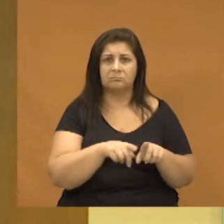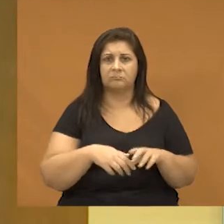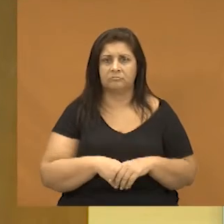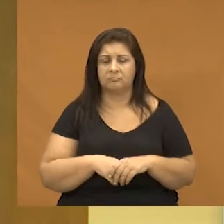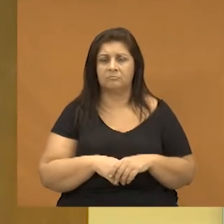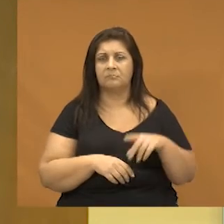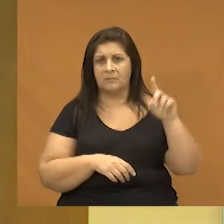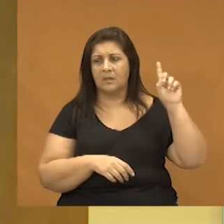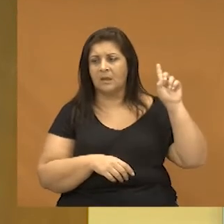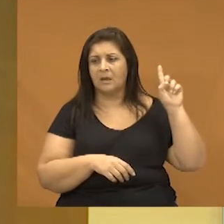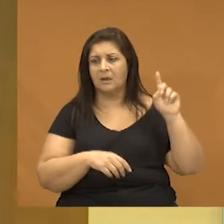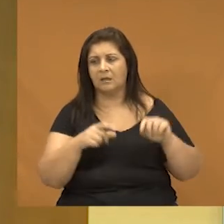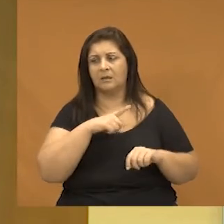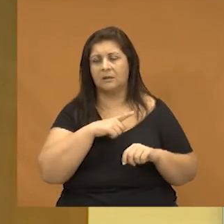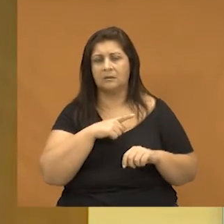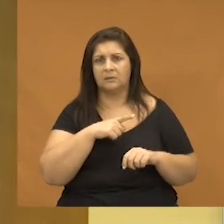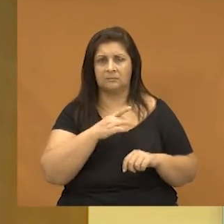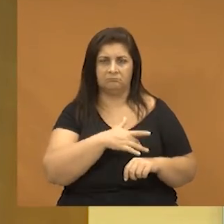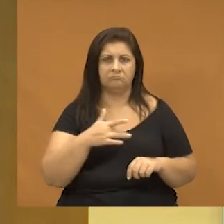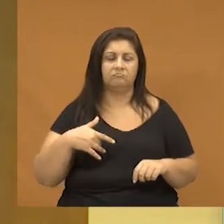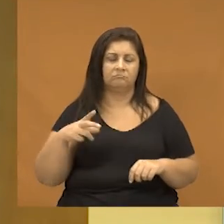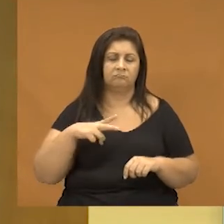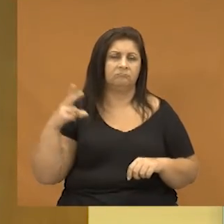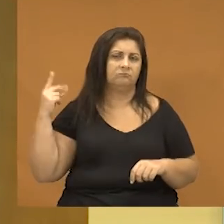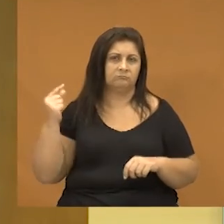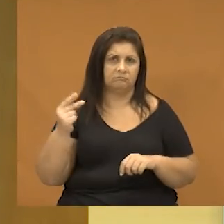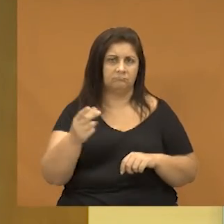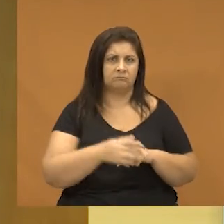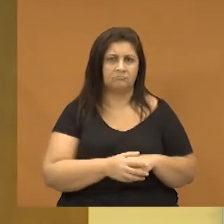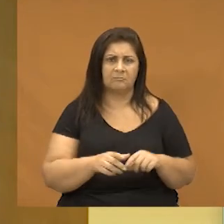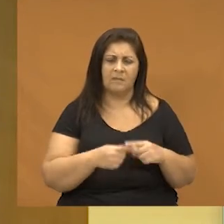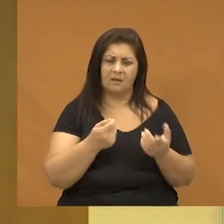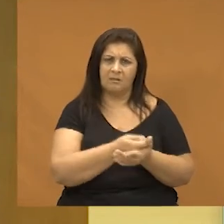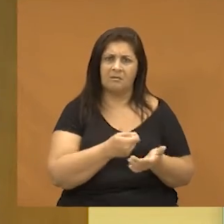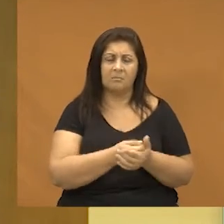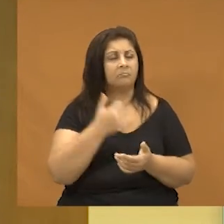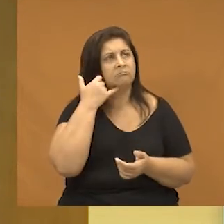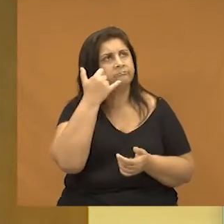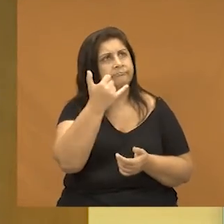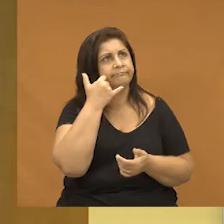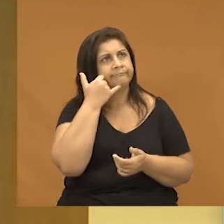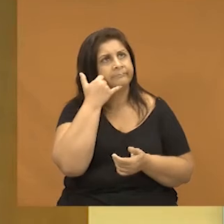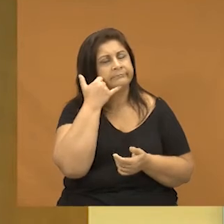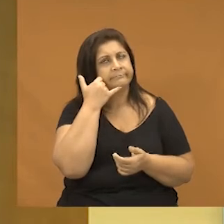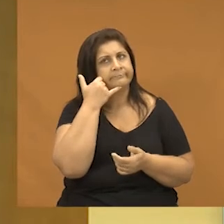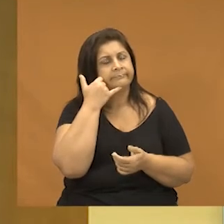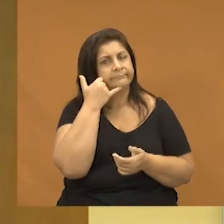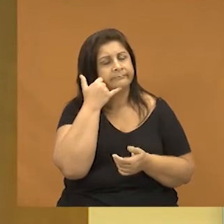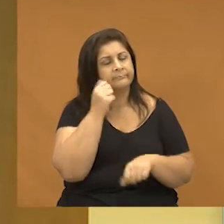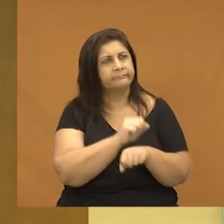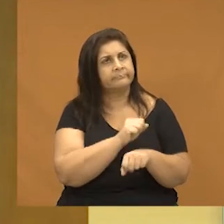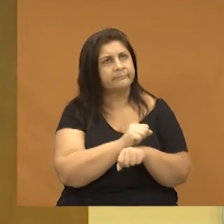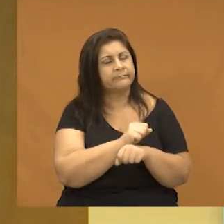tenho um convênio médico há muitos anos, e é uma briga constante no telefone para